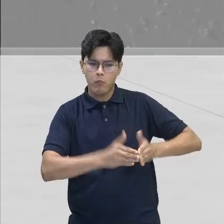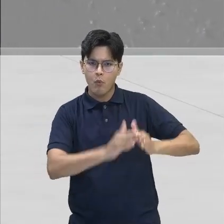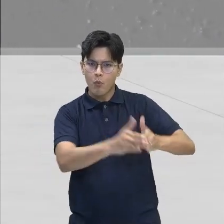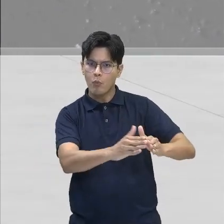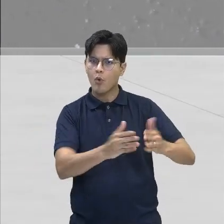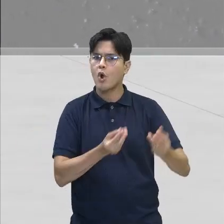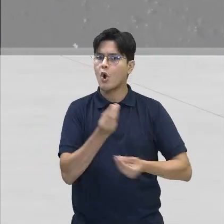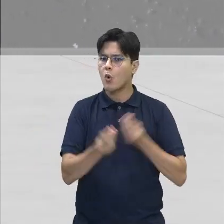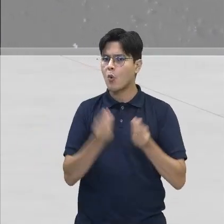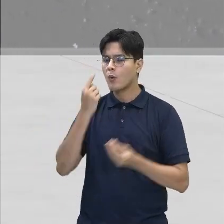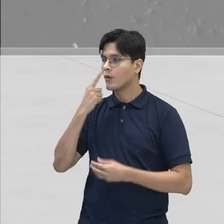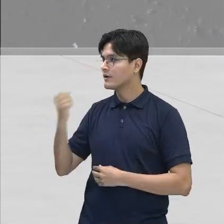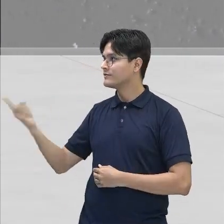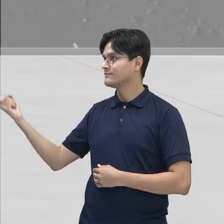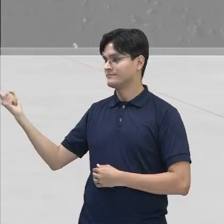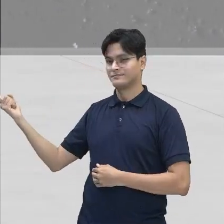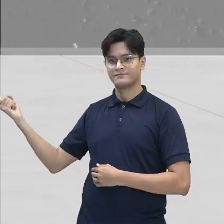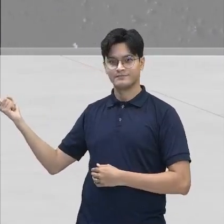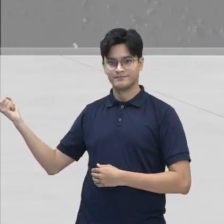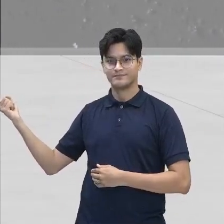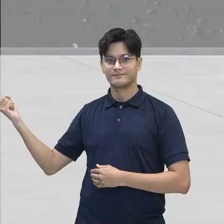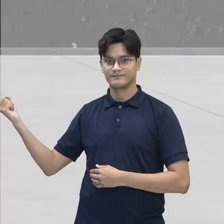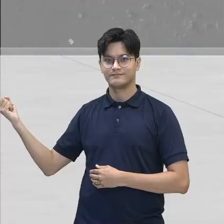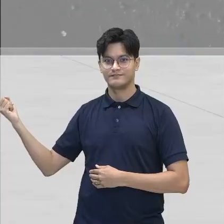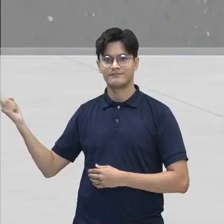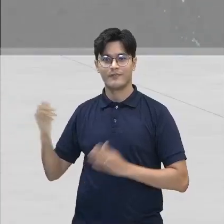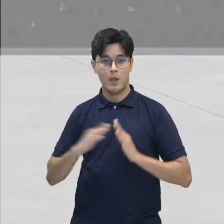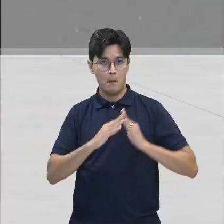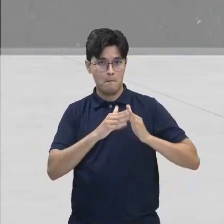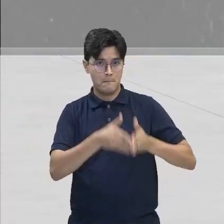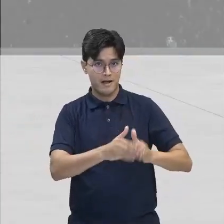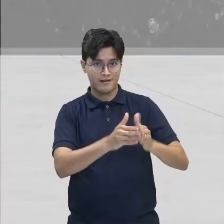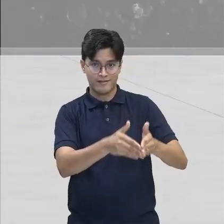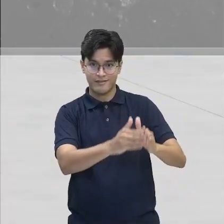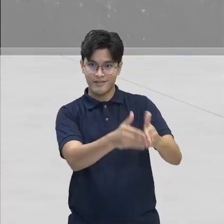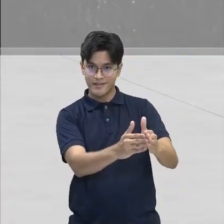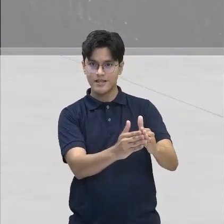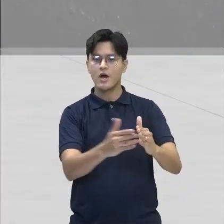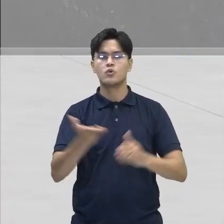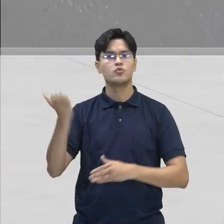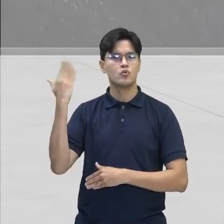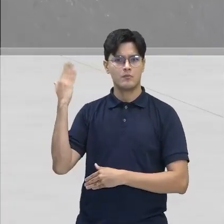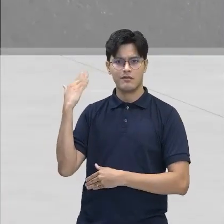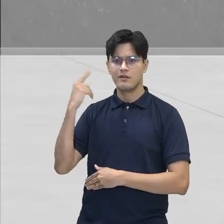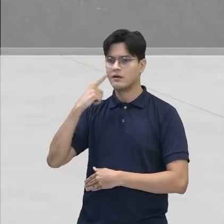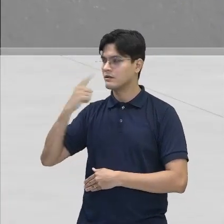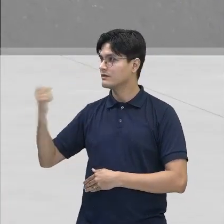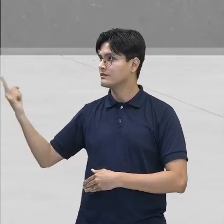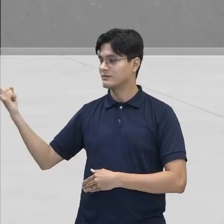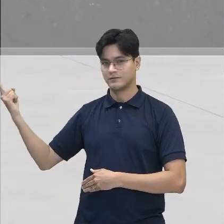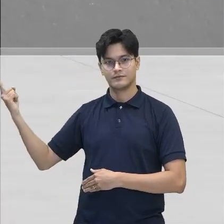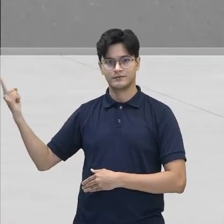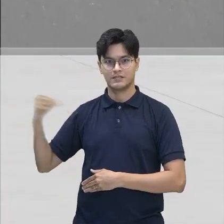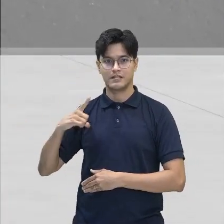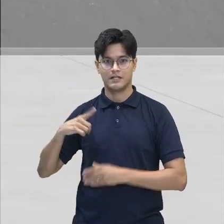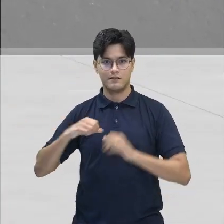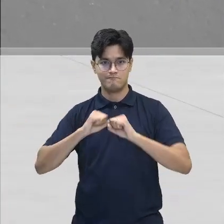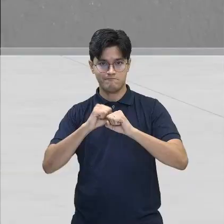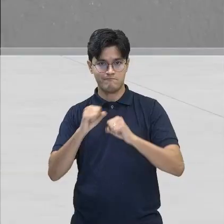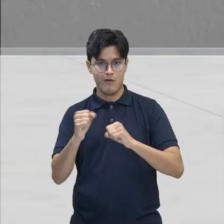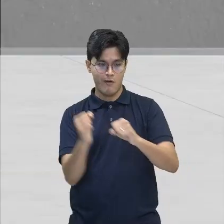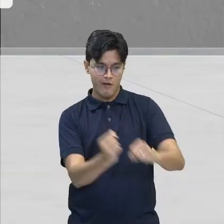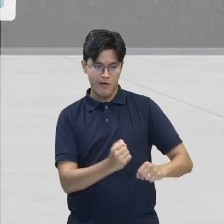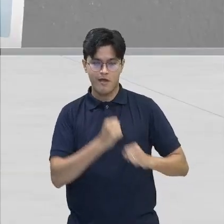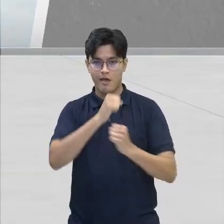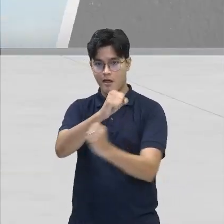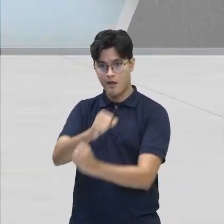elas evoluíram ao longo do tempo. Nós temos aqui essa embarcação movida ali pelos remos, aqui as caravelas, né,